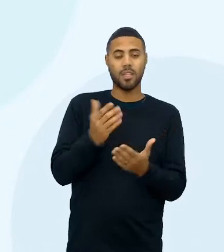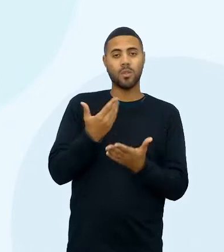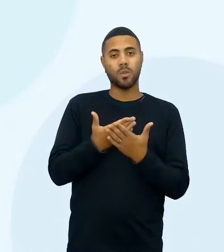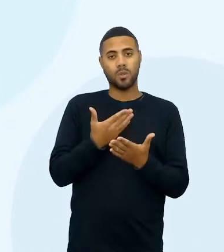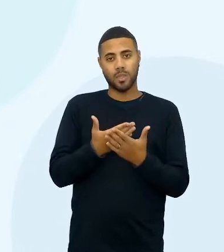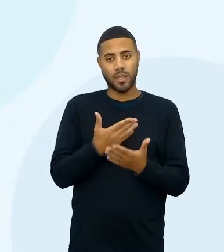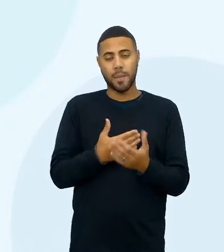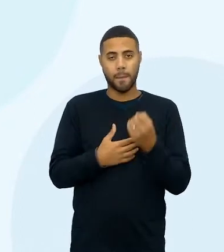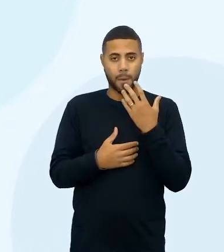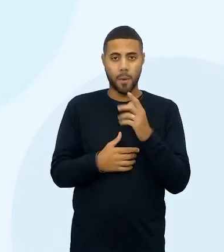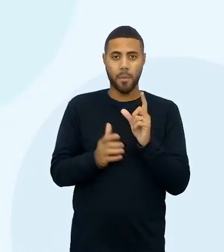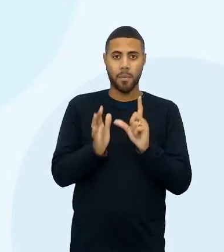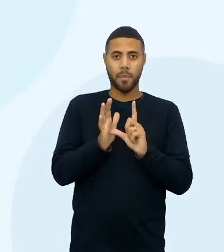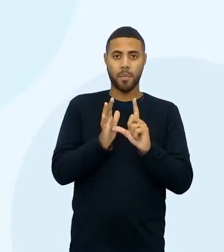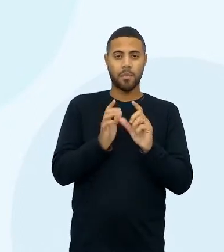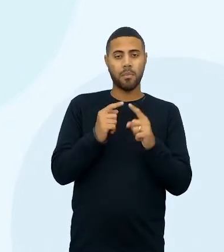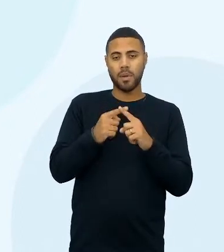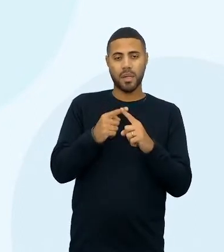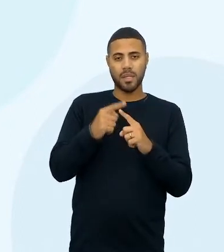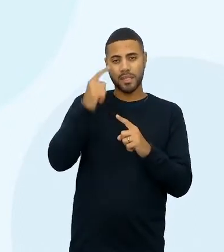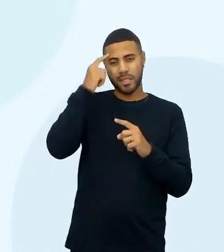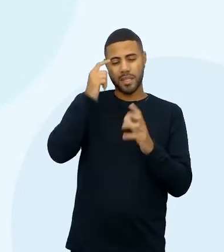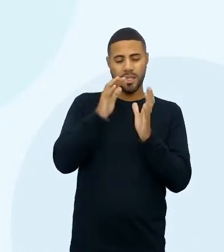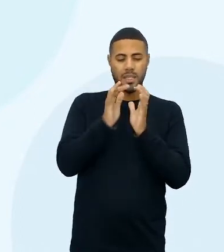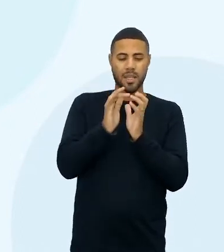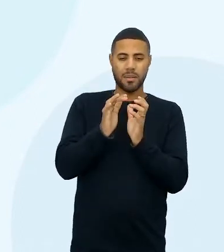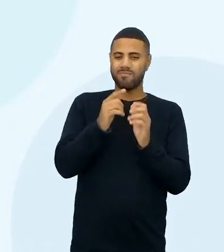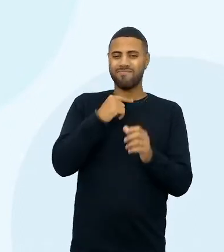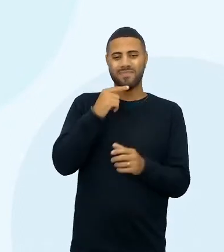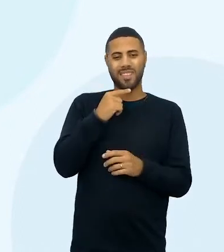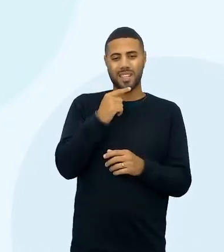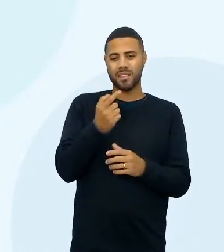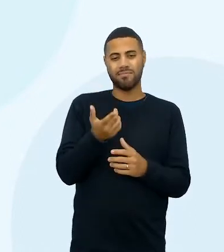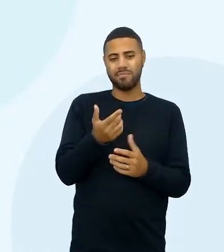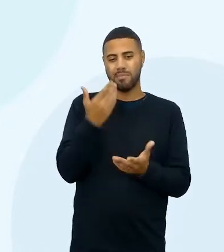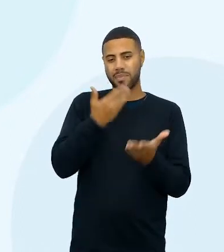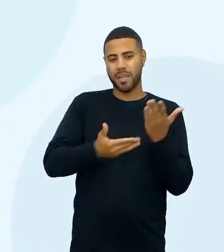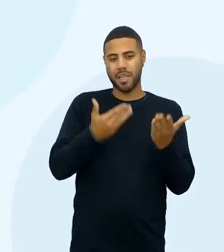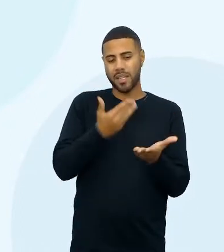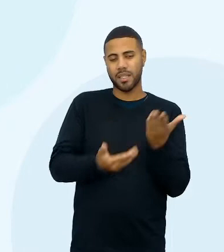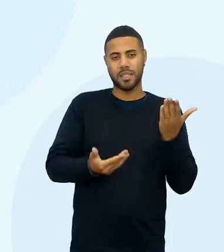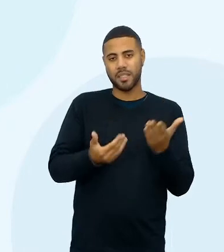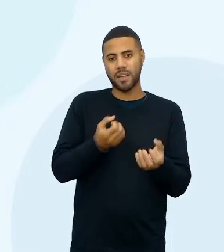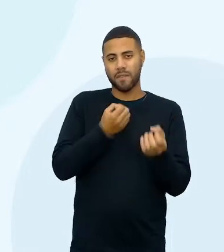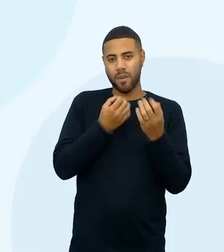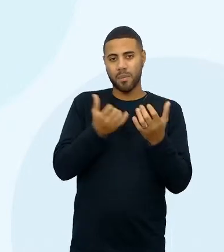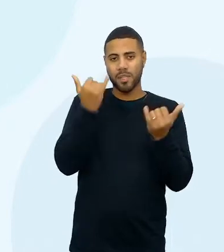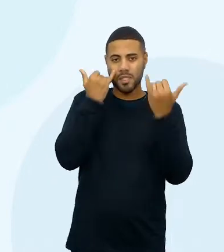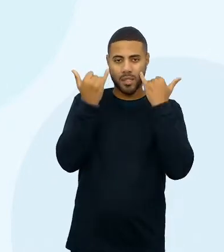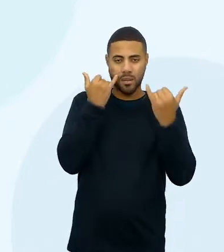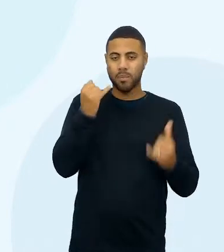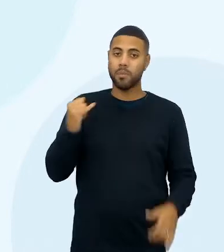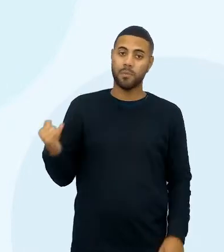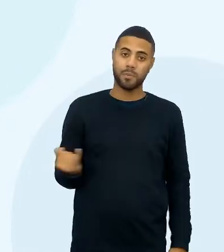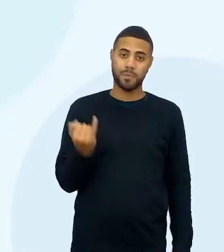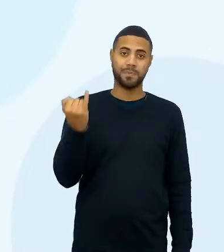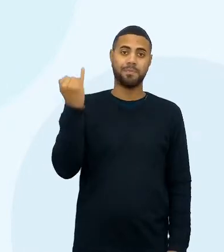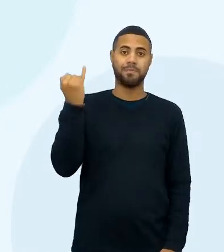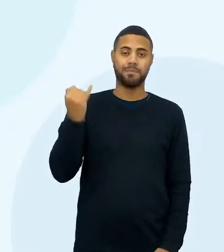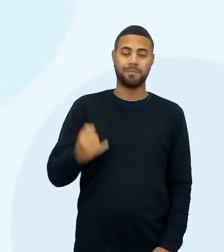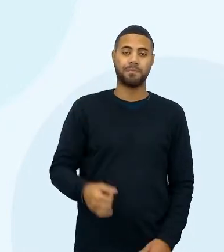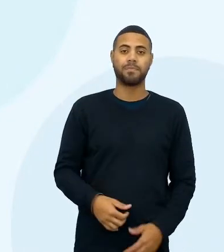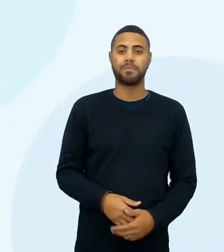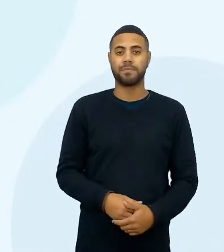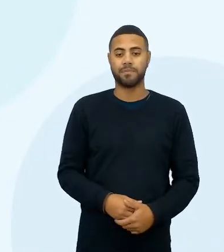se deixar por conta só do cérebro, ele faz uns filtros ali e você acaba se esquecendo de informações